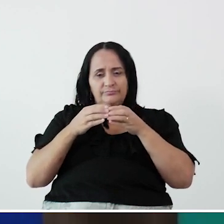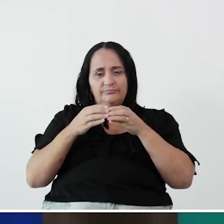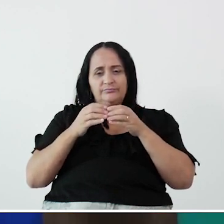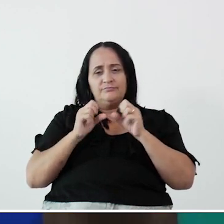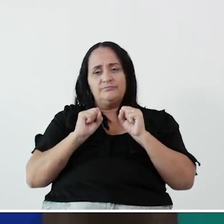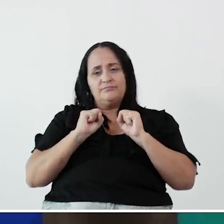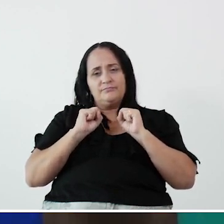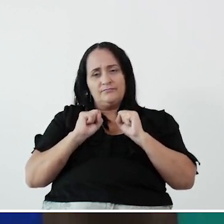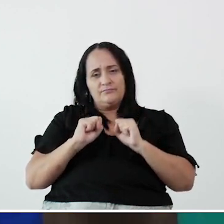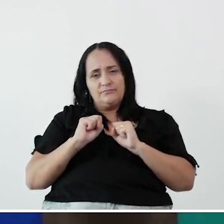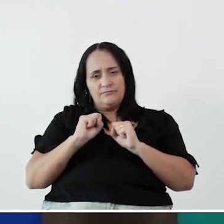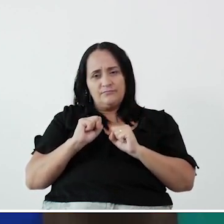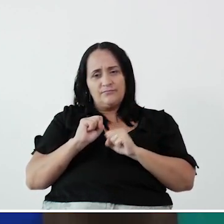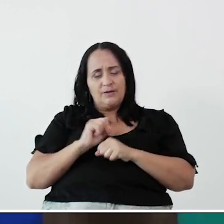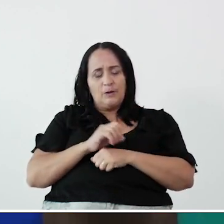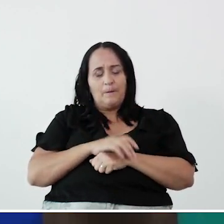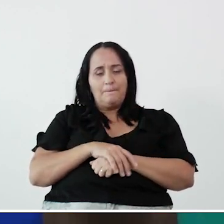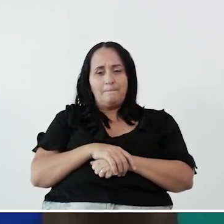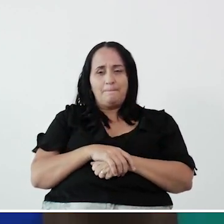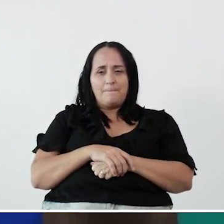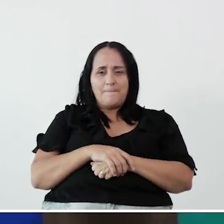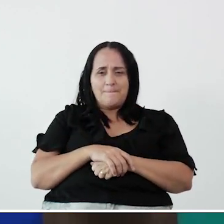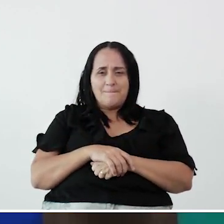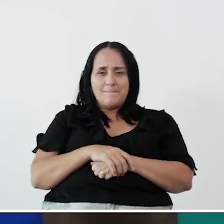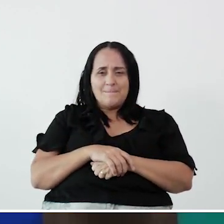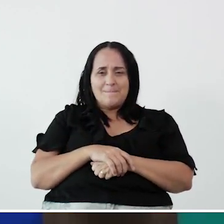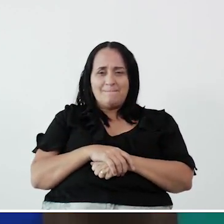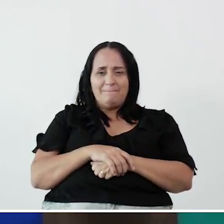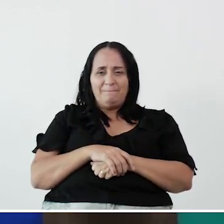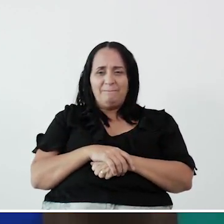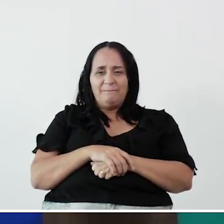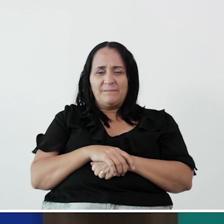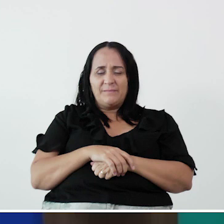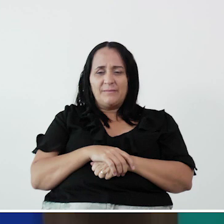primeiro lugar, a adição.